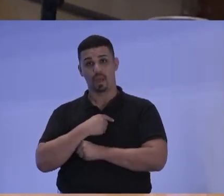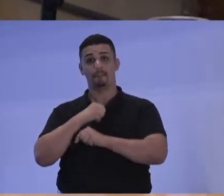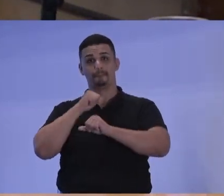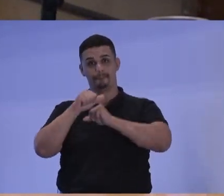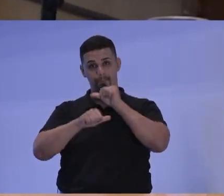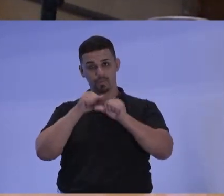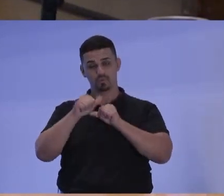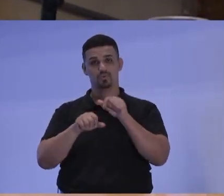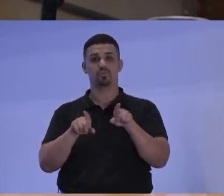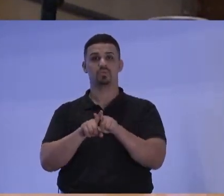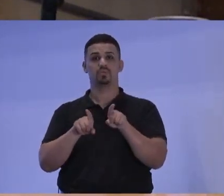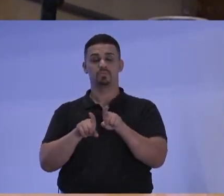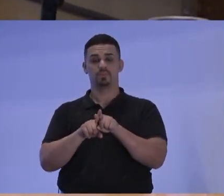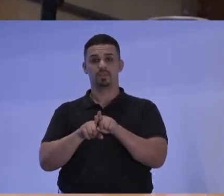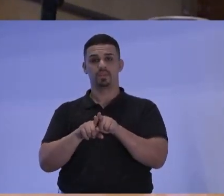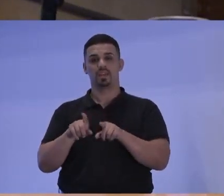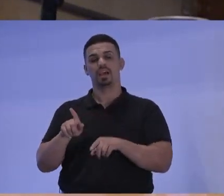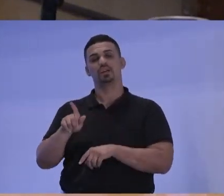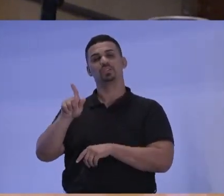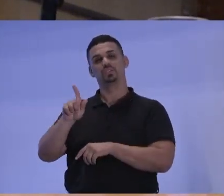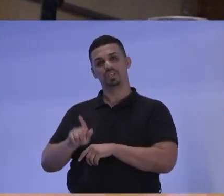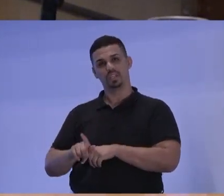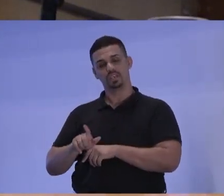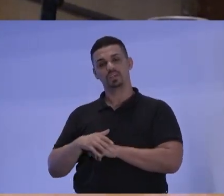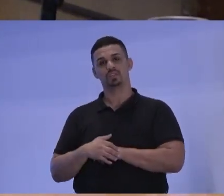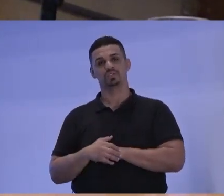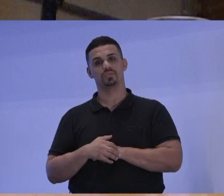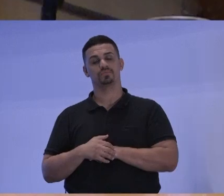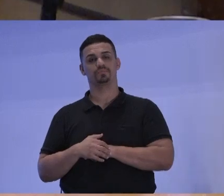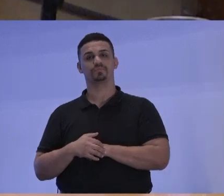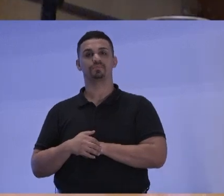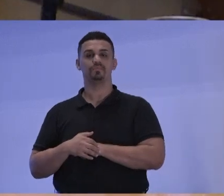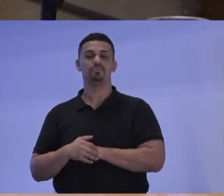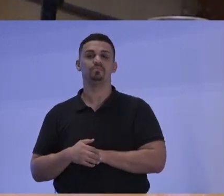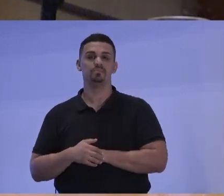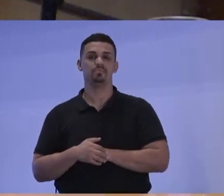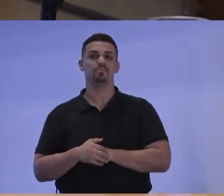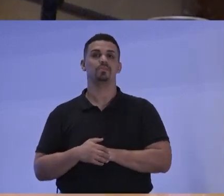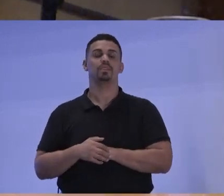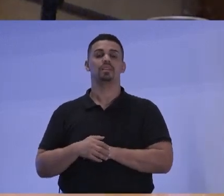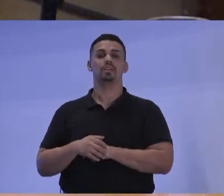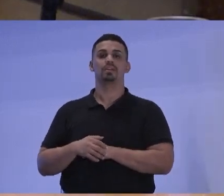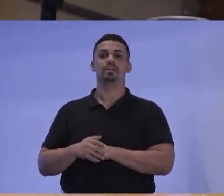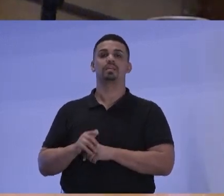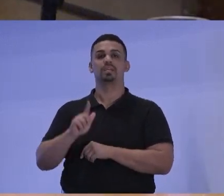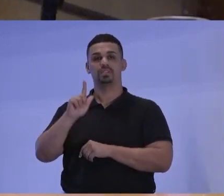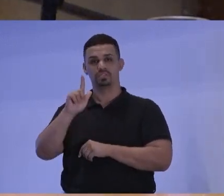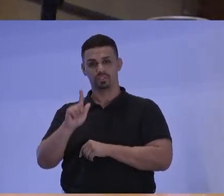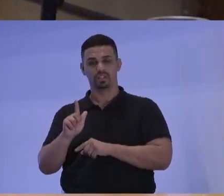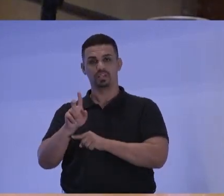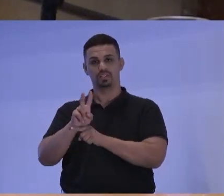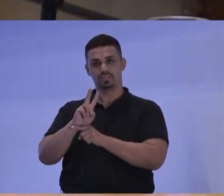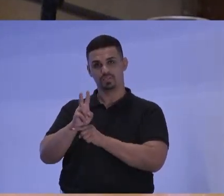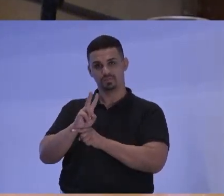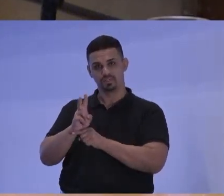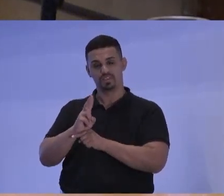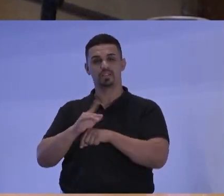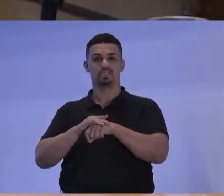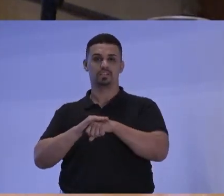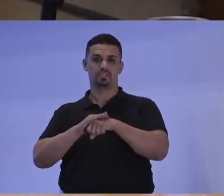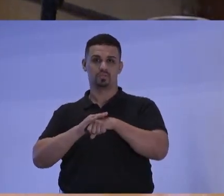a nossa gerente, né, que é a gerente da Gerência de Vigilância das Doenças